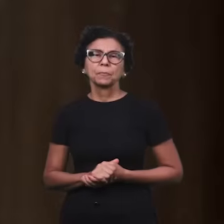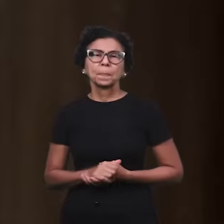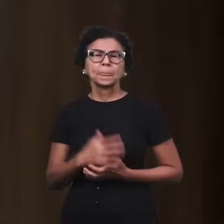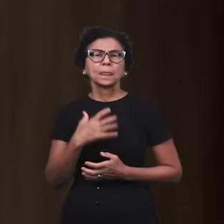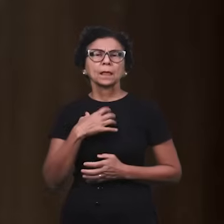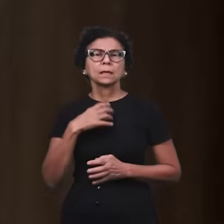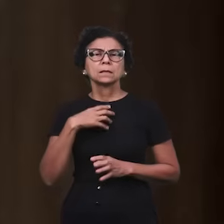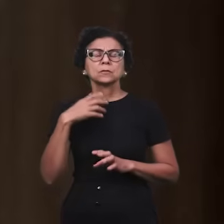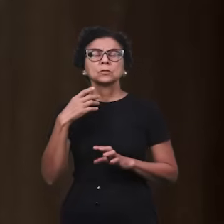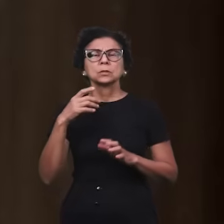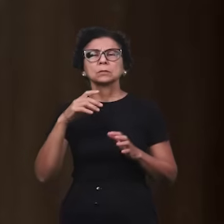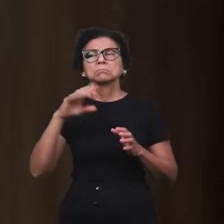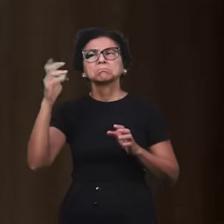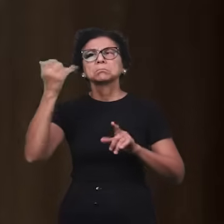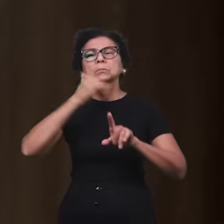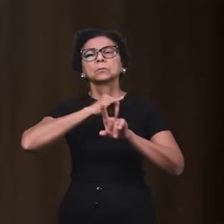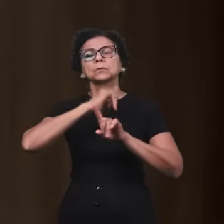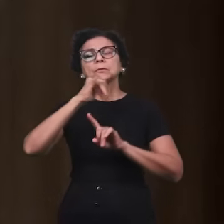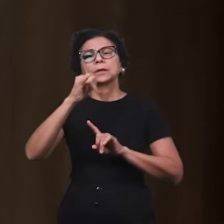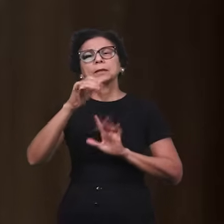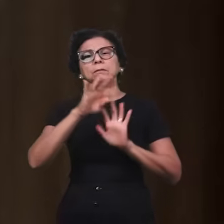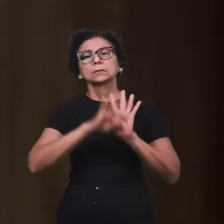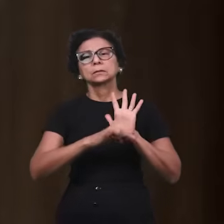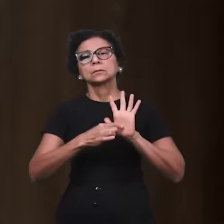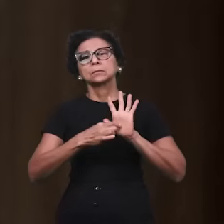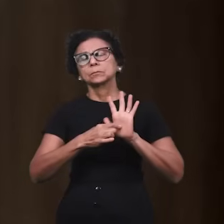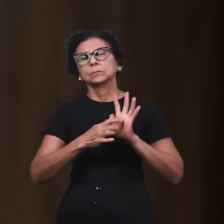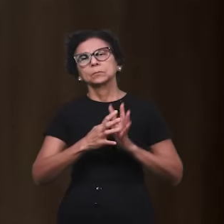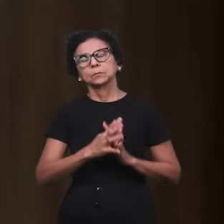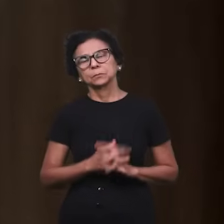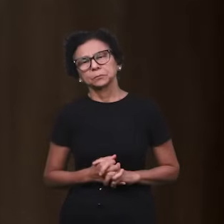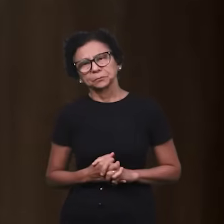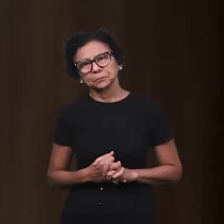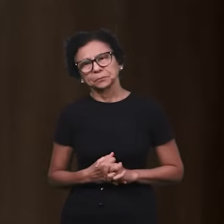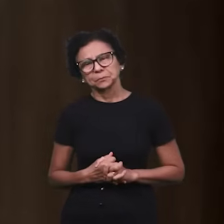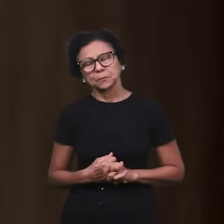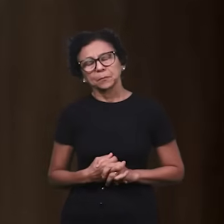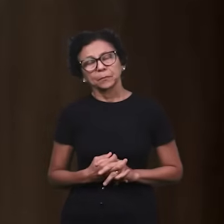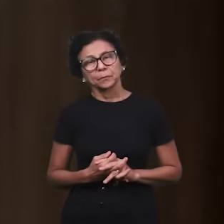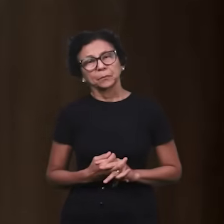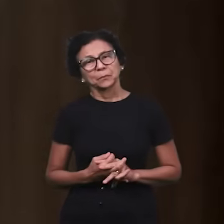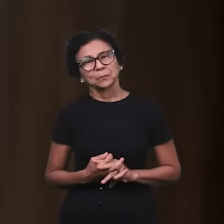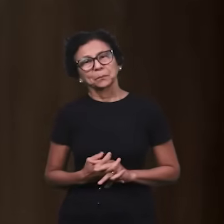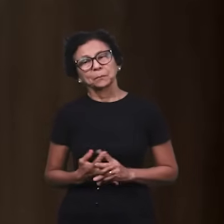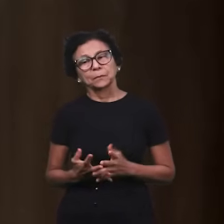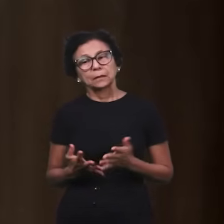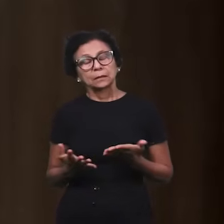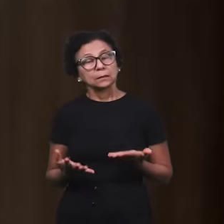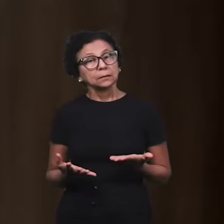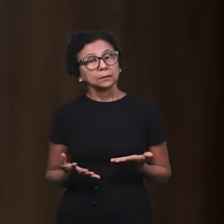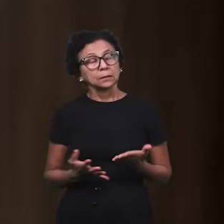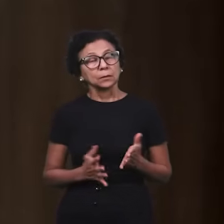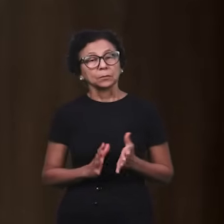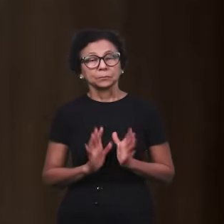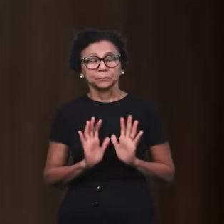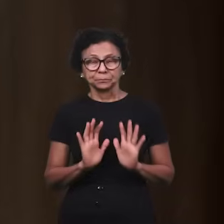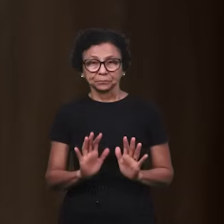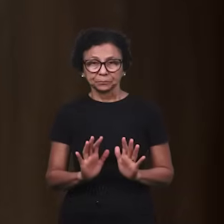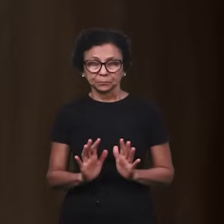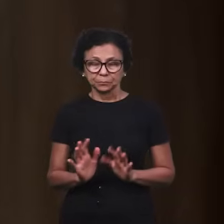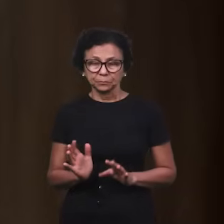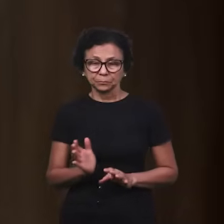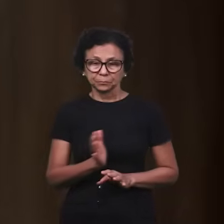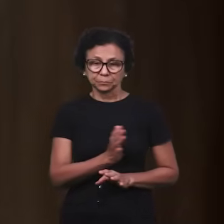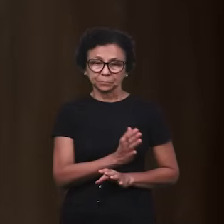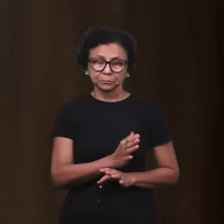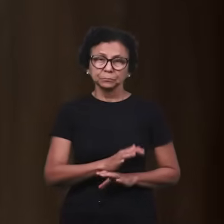profético desse texto da palavra? E acho que nós podemos iniciar mostrando o seguinte, que aqueles que